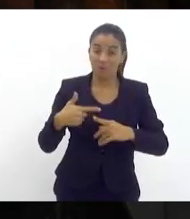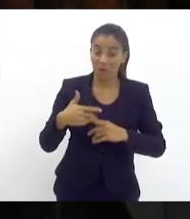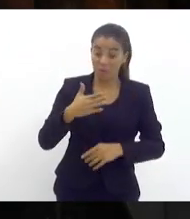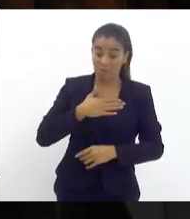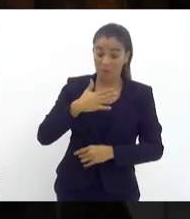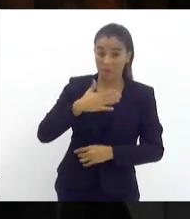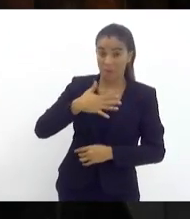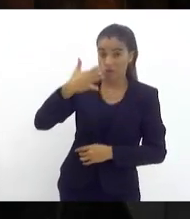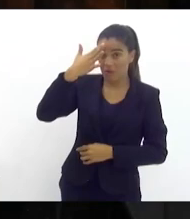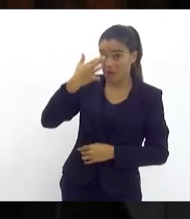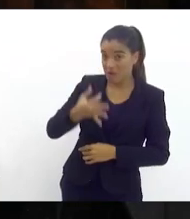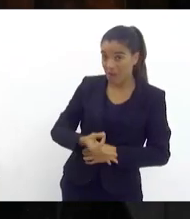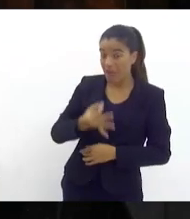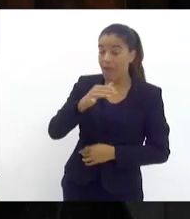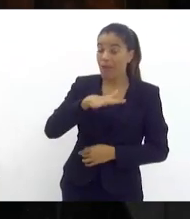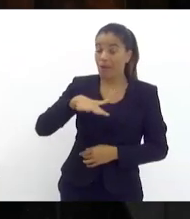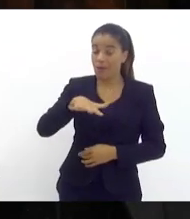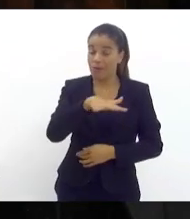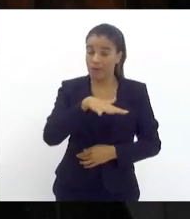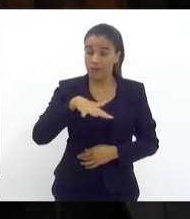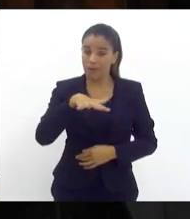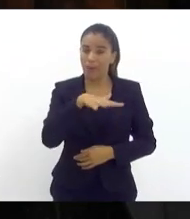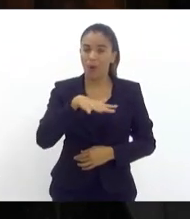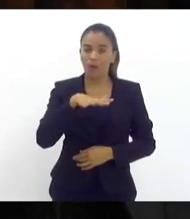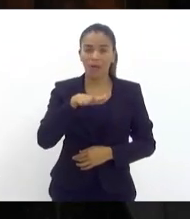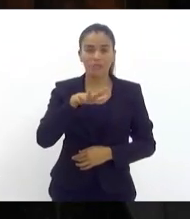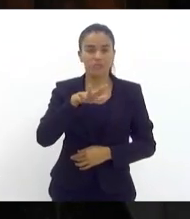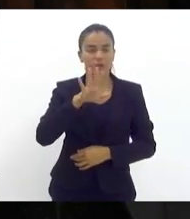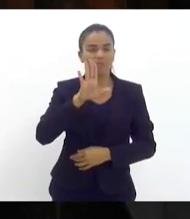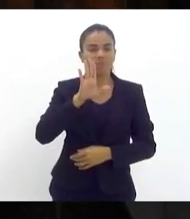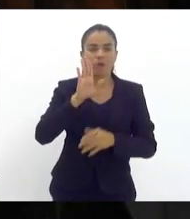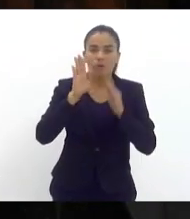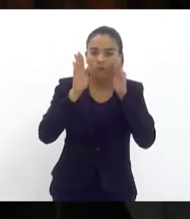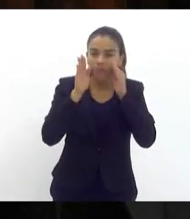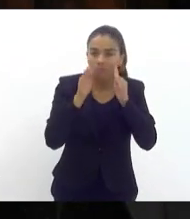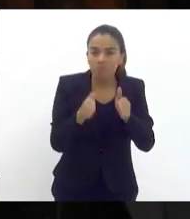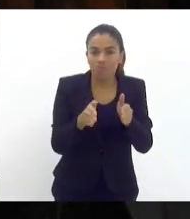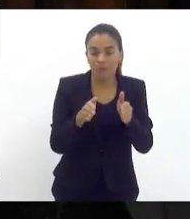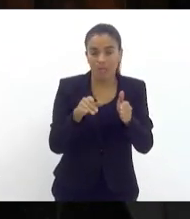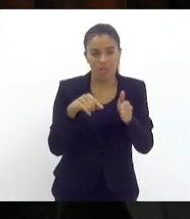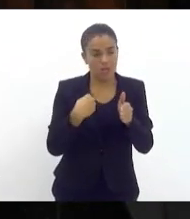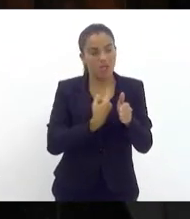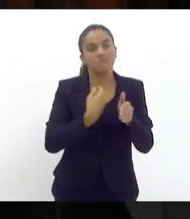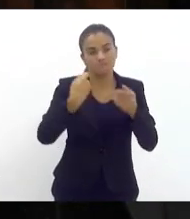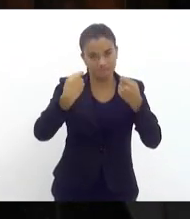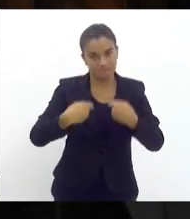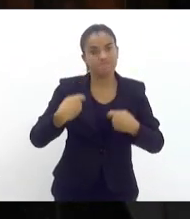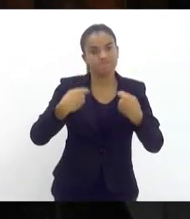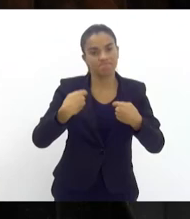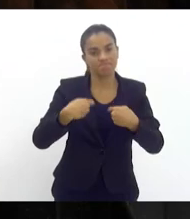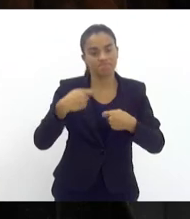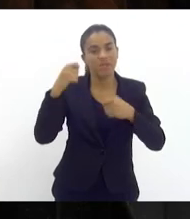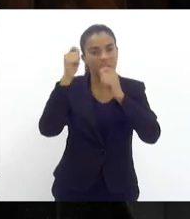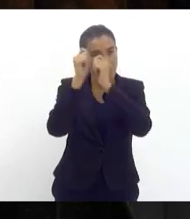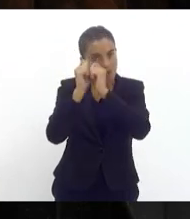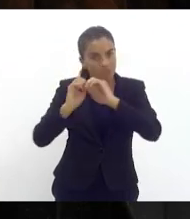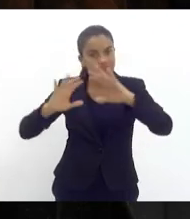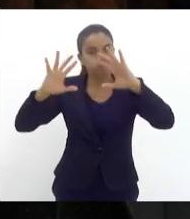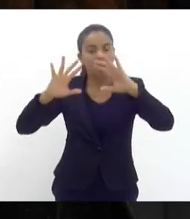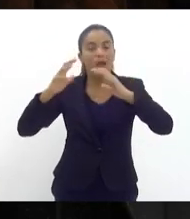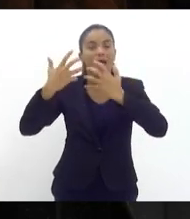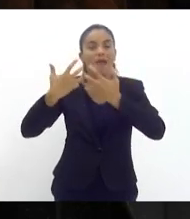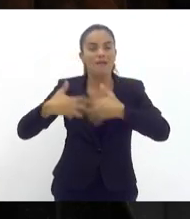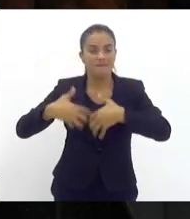entendimento é uma questão central que a gente precisa refletir e resistir